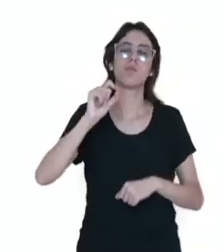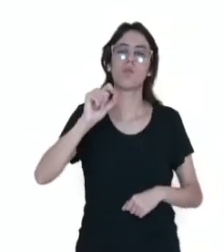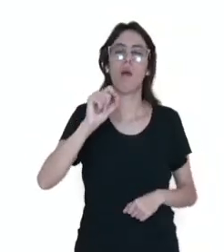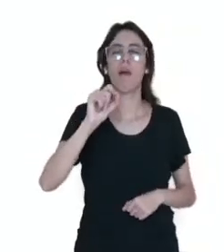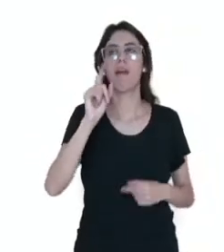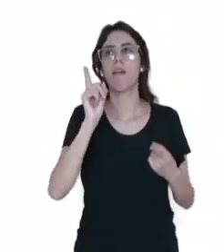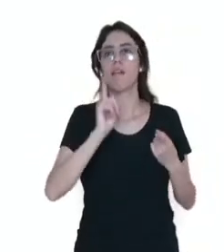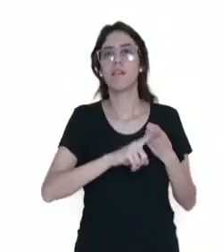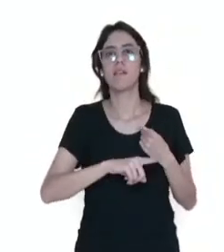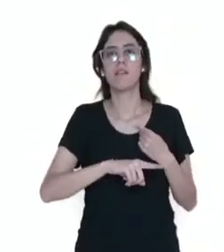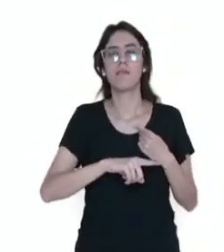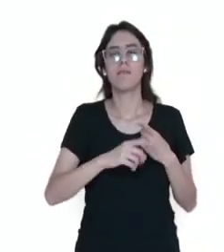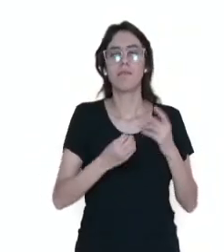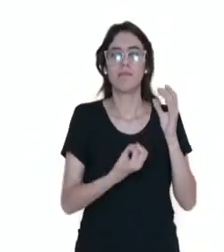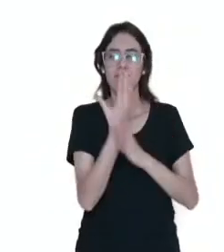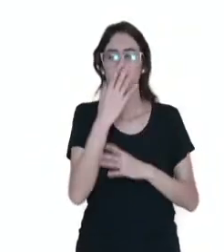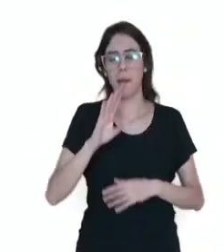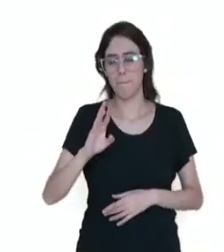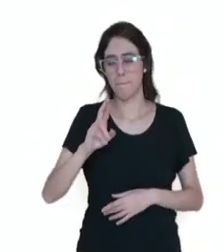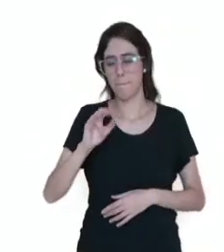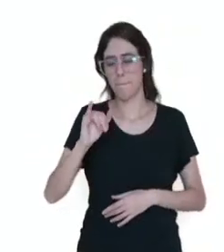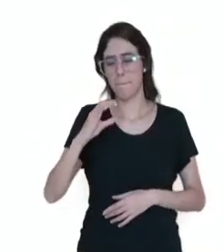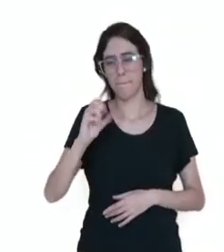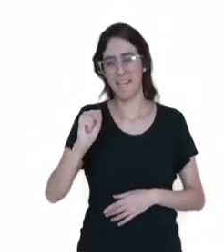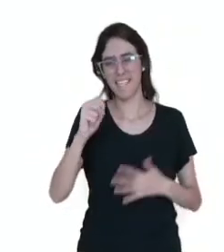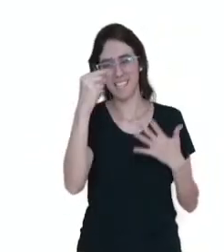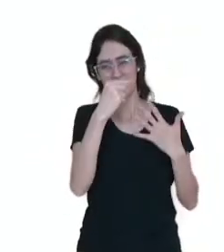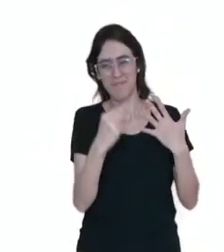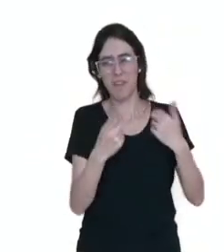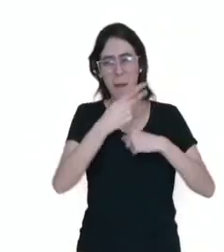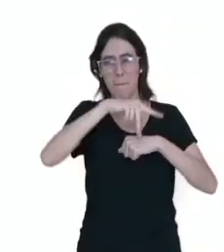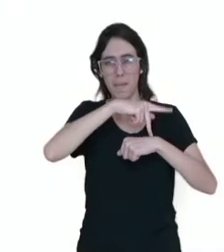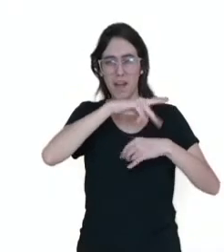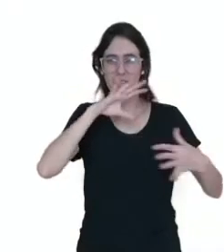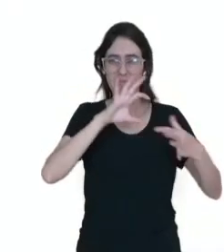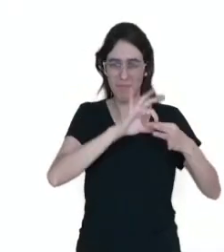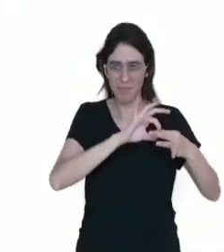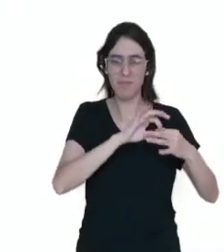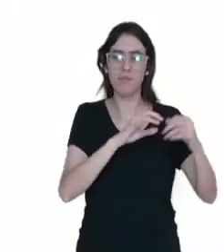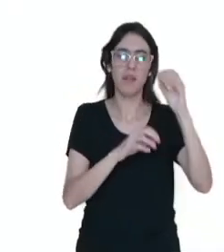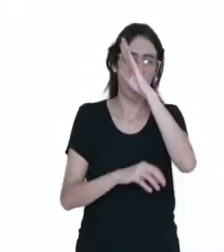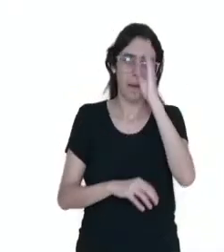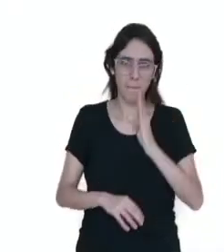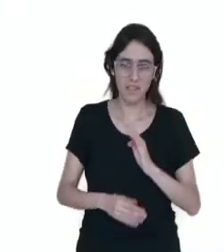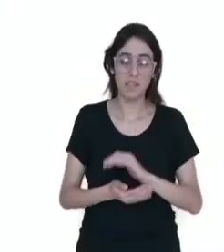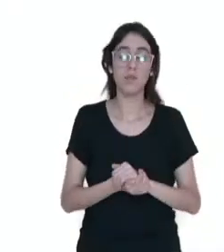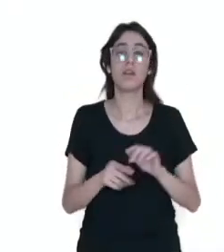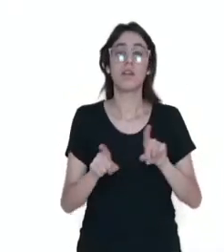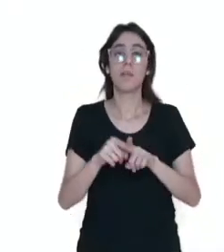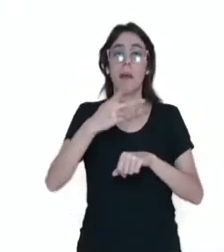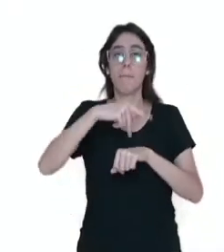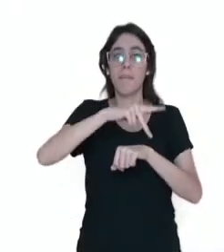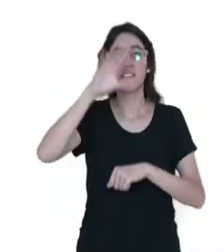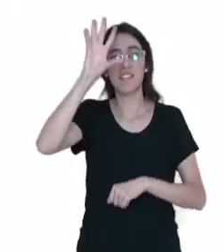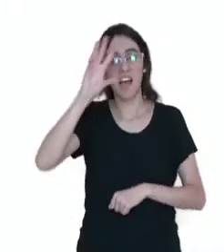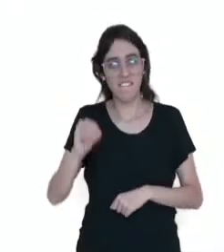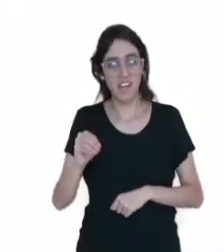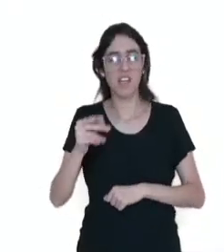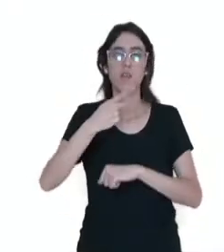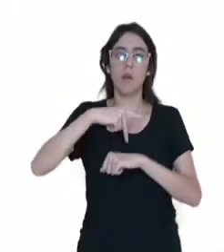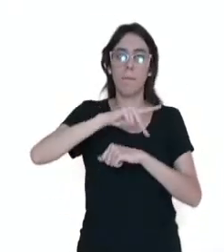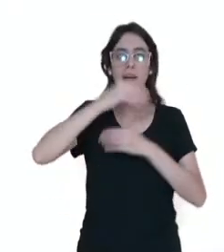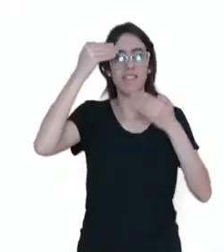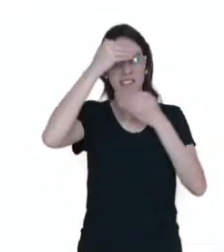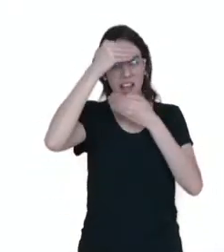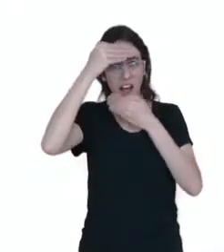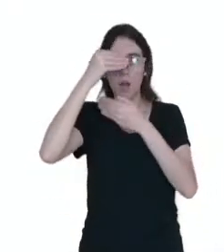dos BRICS, Brasil, Rússia, Índia, China e África do Sul, países africanos, países árabes,